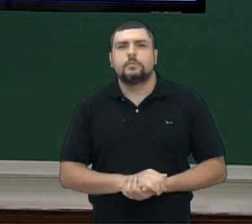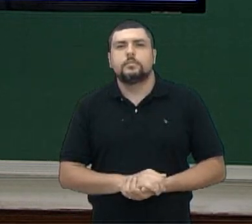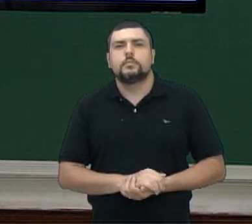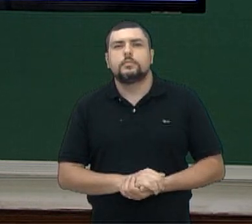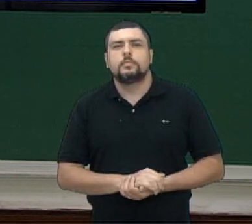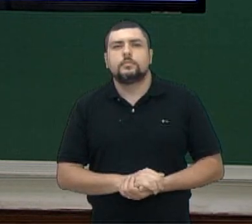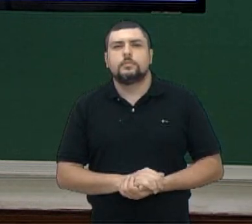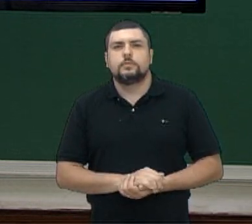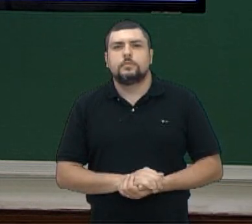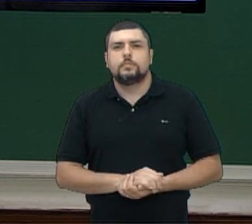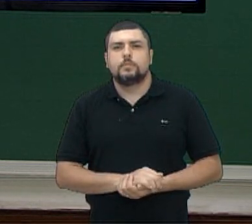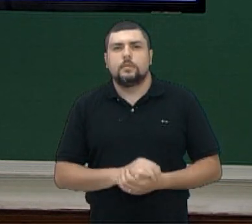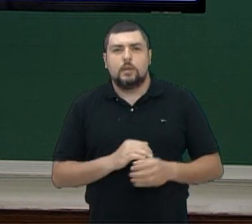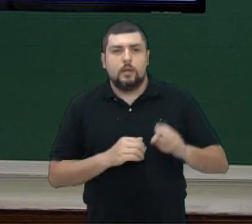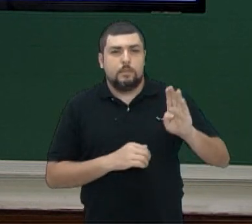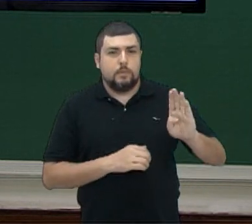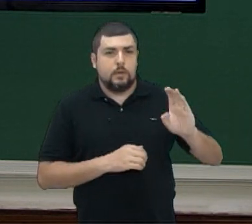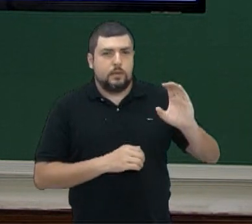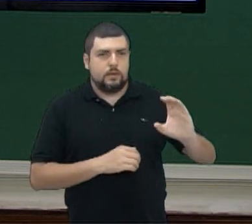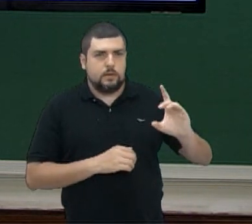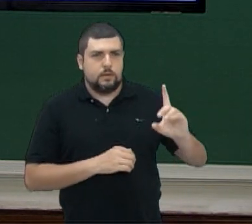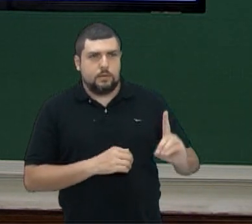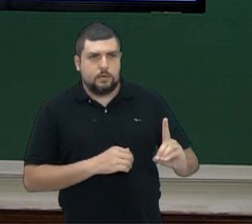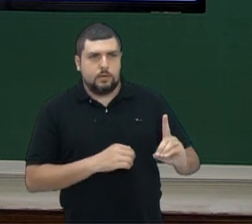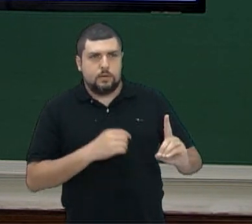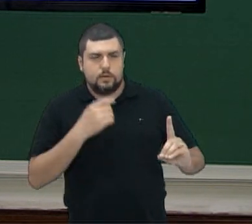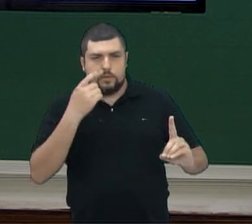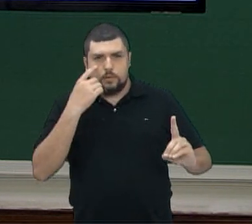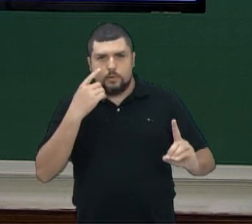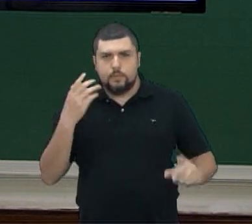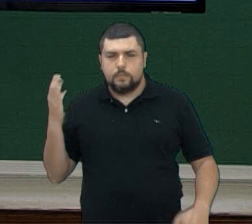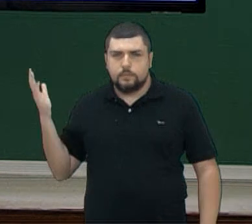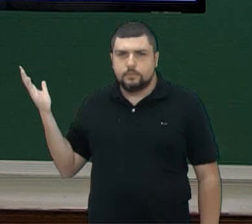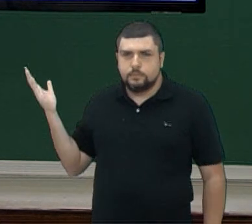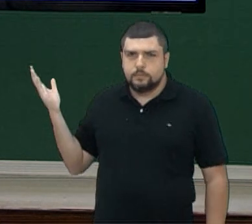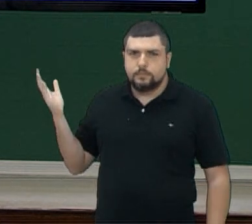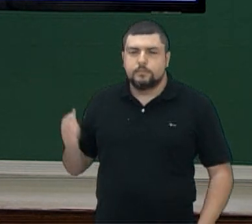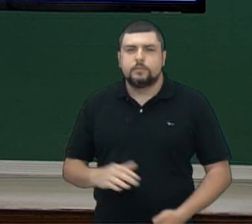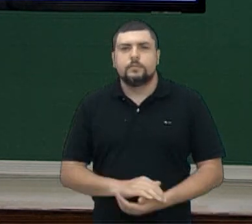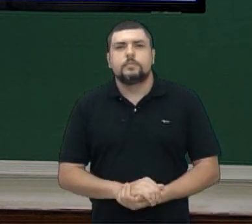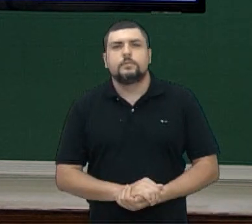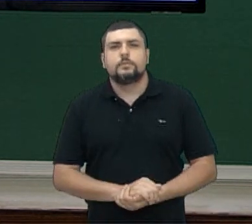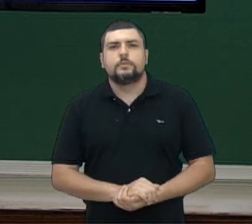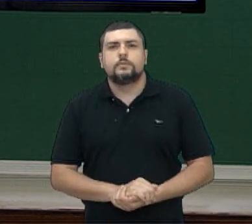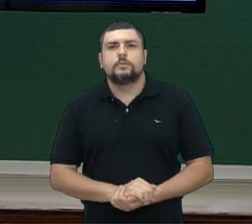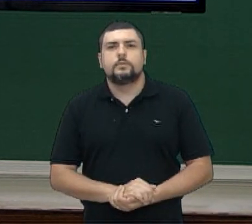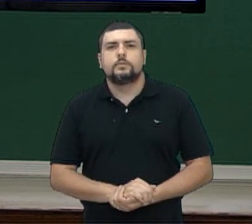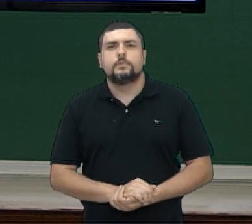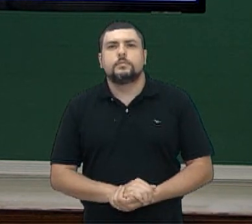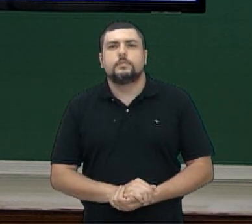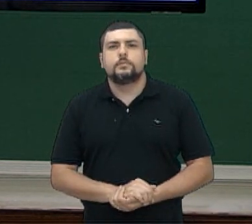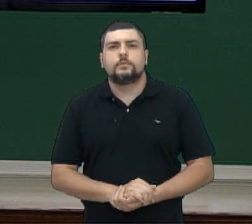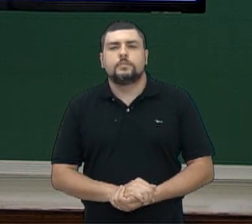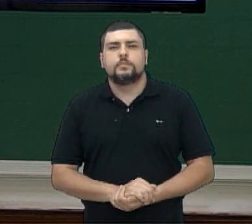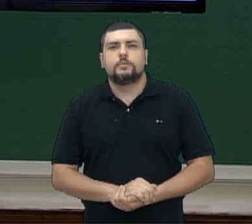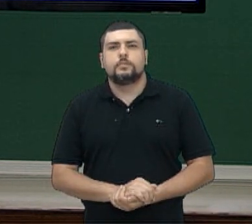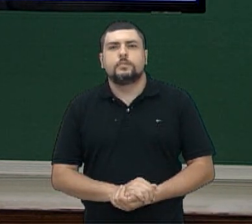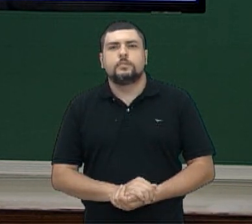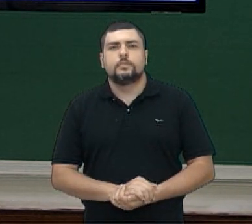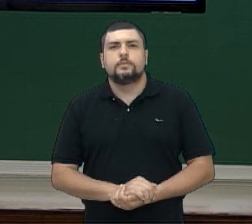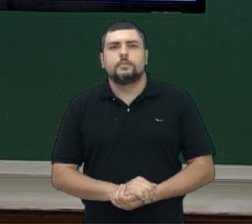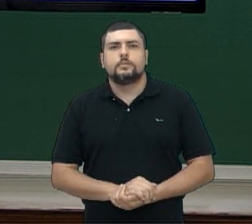D. Tem os adjetivos lazy, preguiçoso, nice, legal,